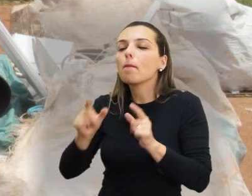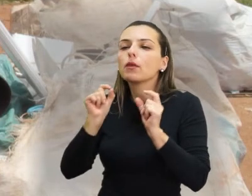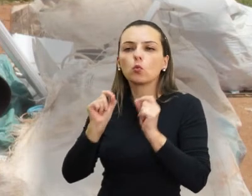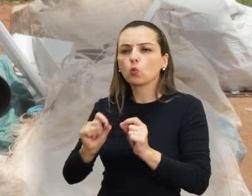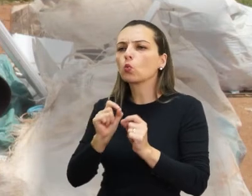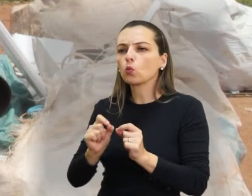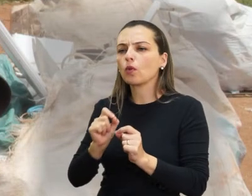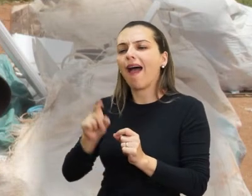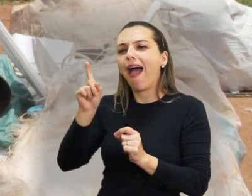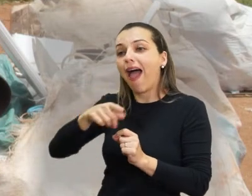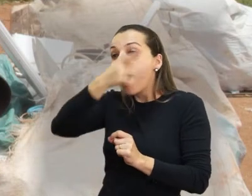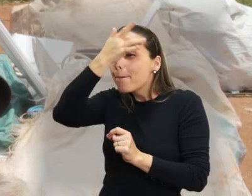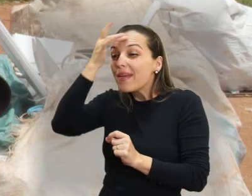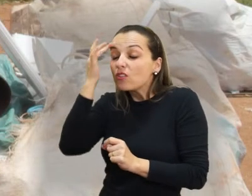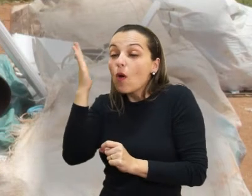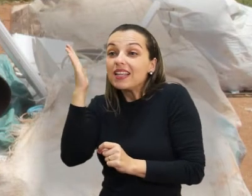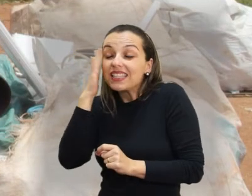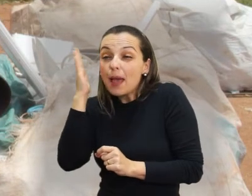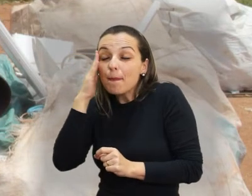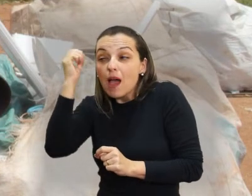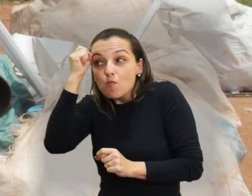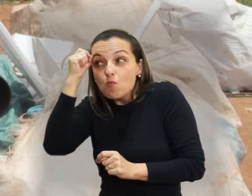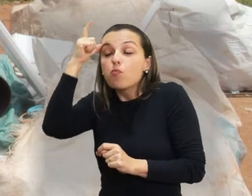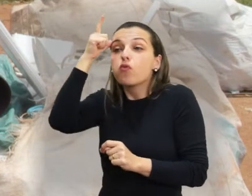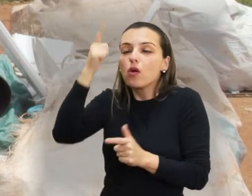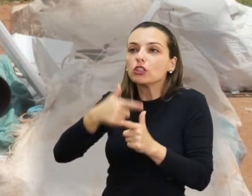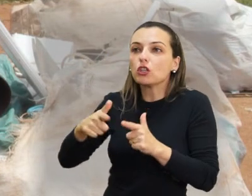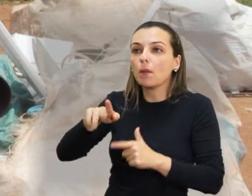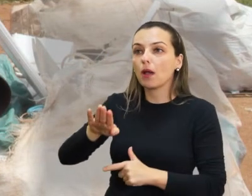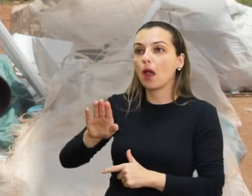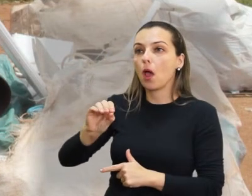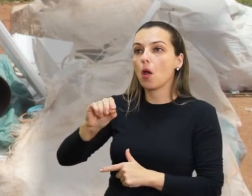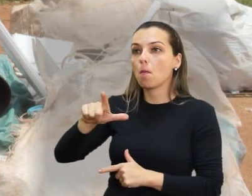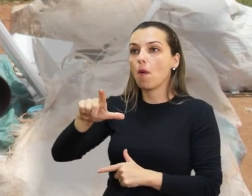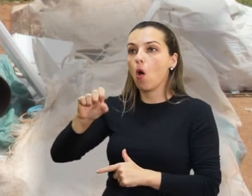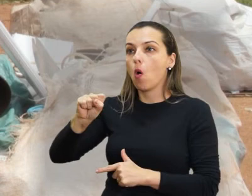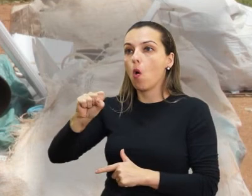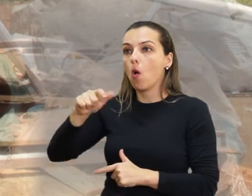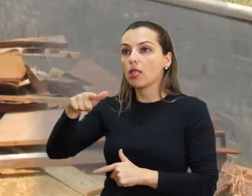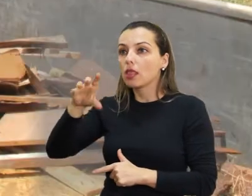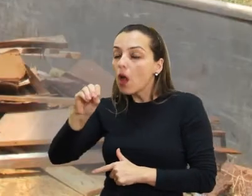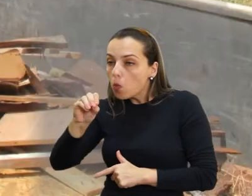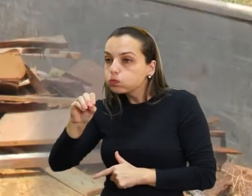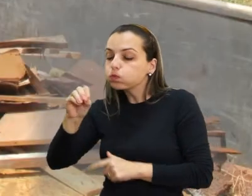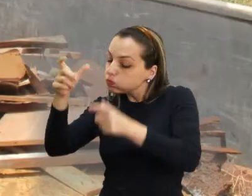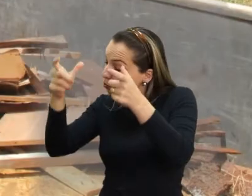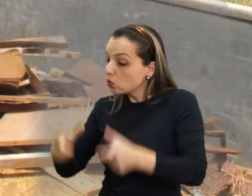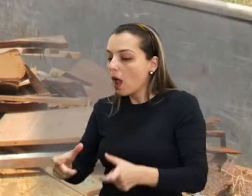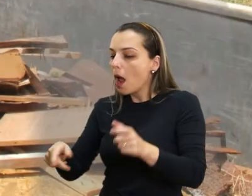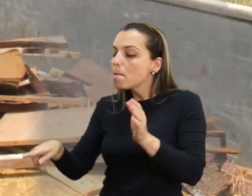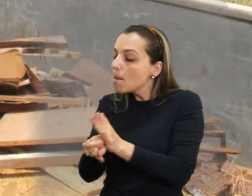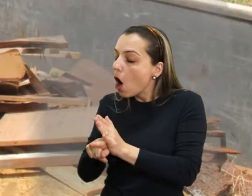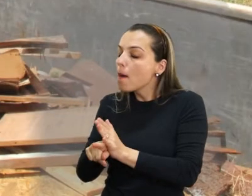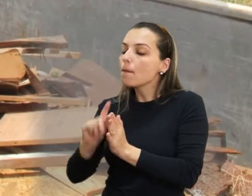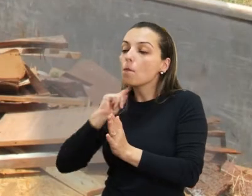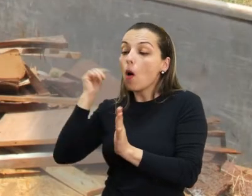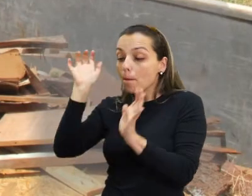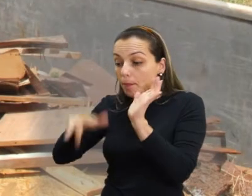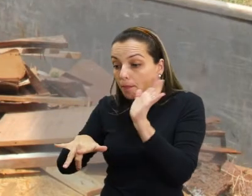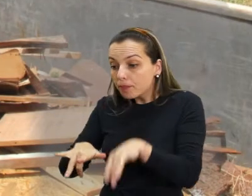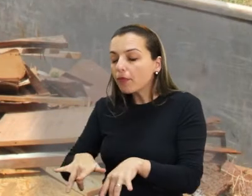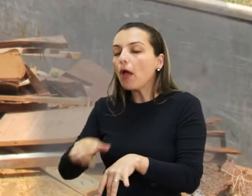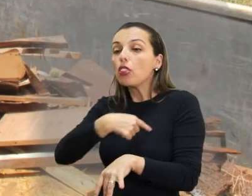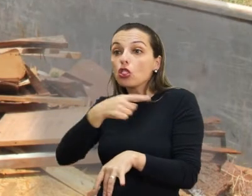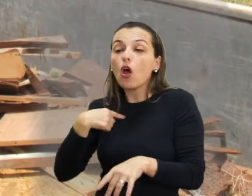principal das pessoas entenderem o real motivo do bolsão e também da nossa fiscalização de saber quanto tempo que fica aí, se